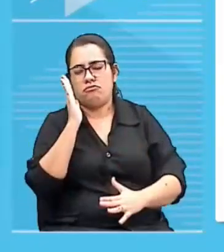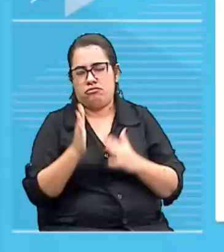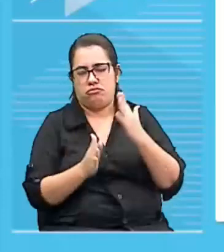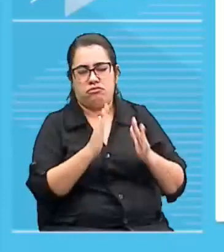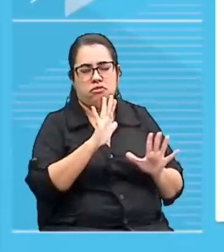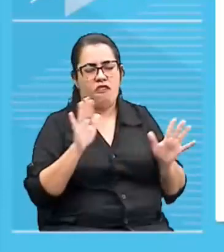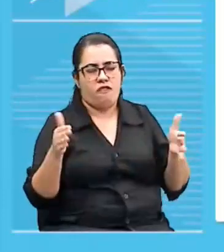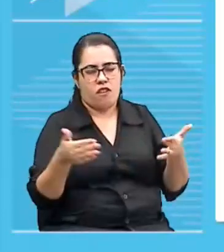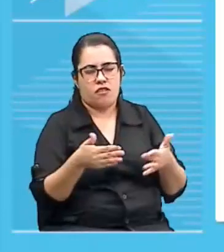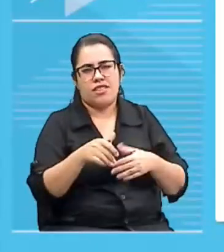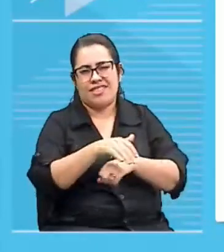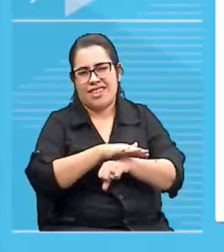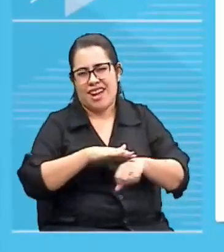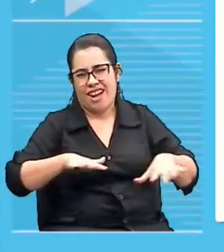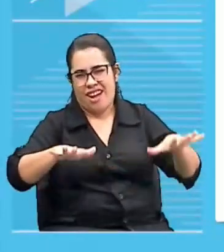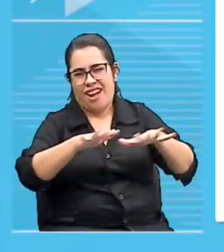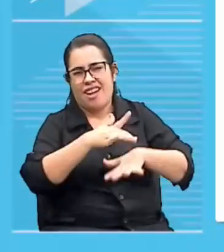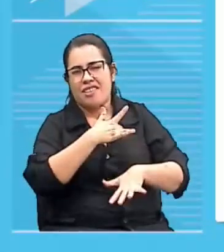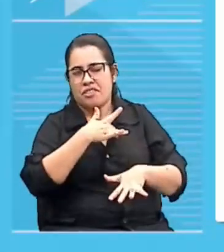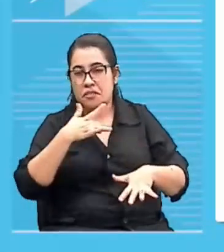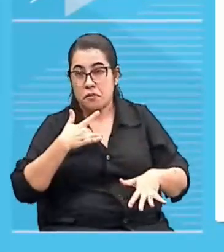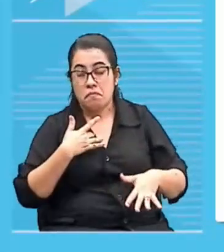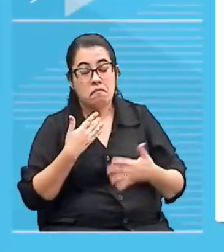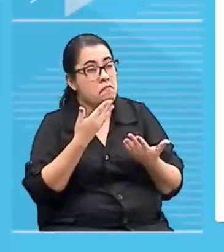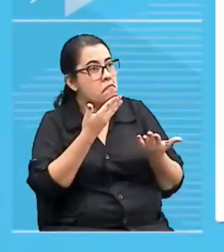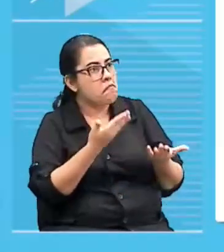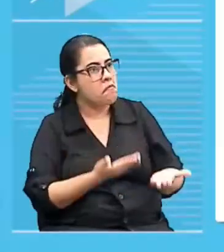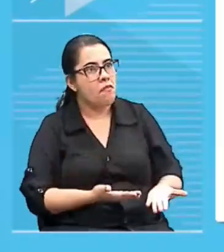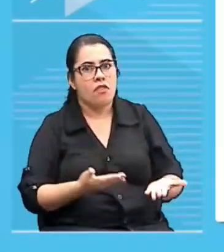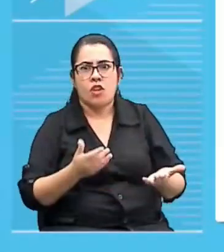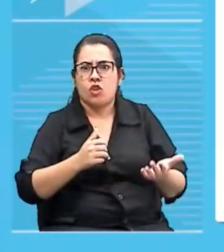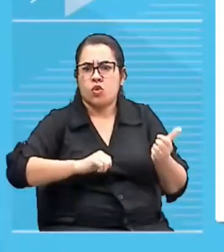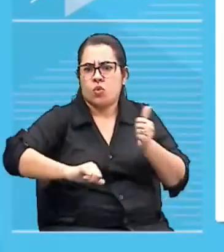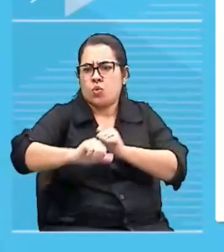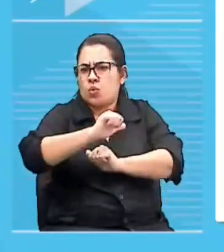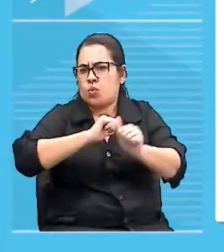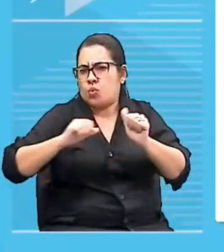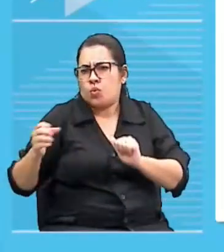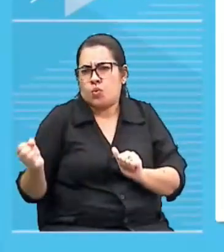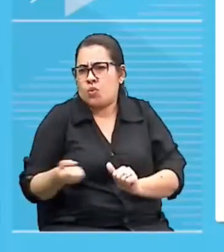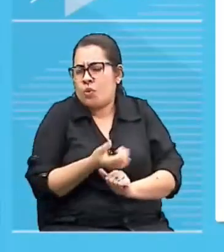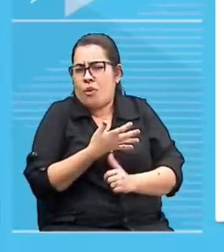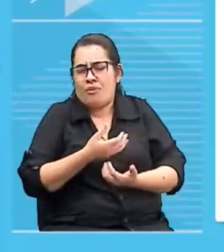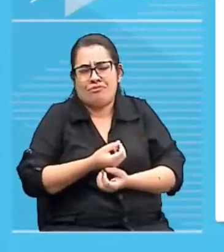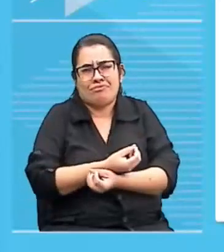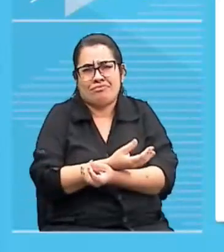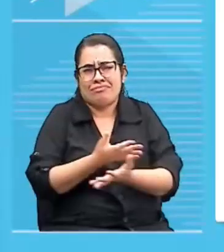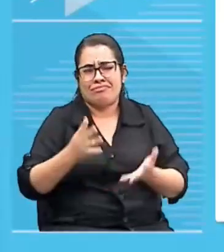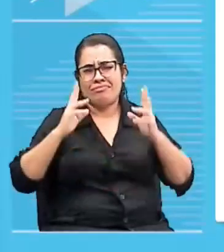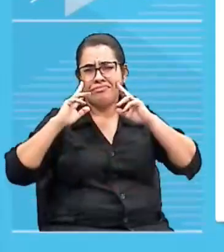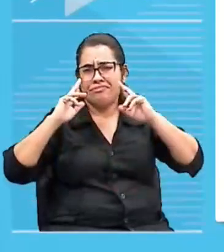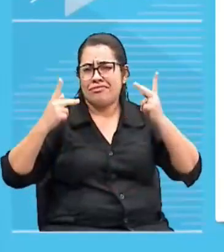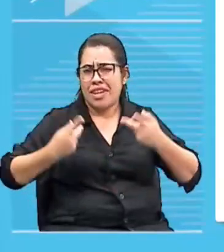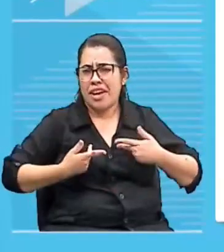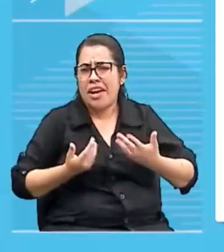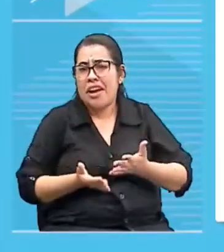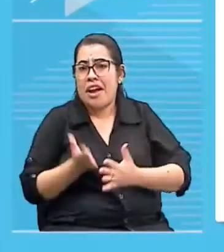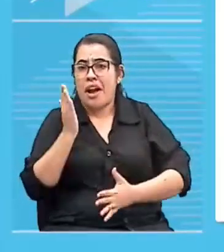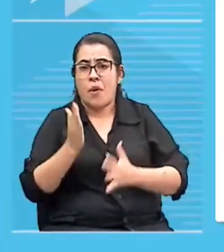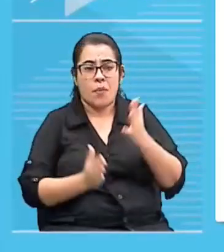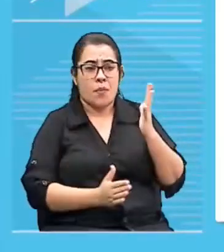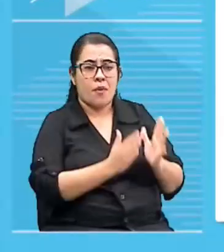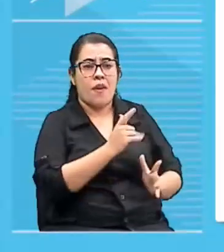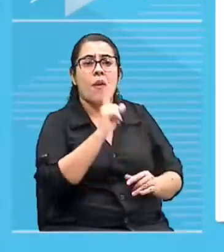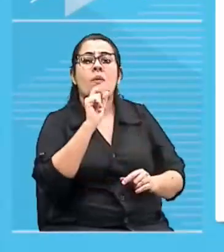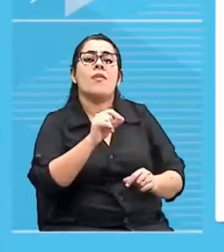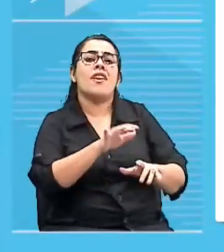da saúde. Turma, isso daqui é uma grande revolução para a humanidade, a utilização de robôs na área